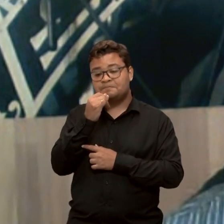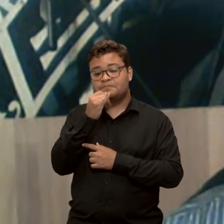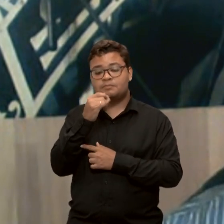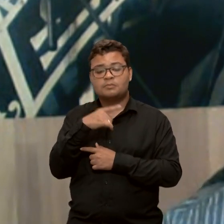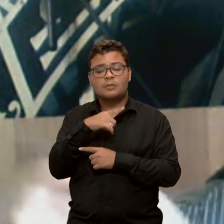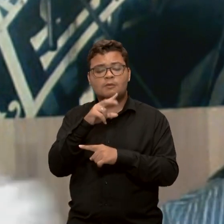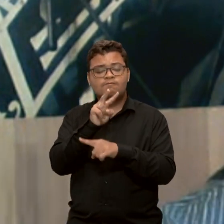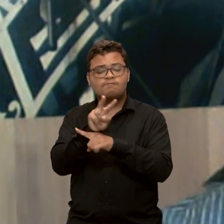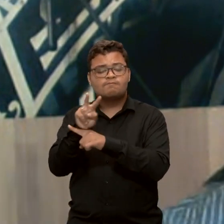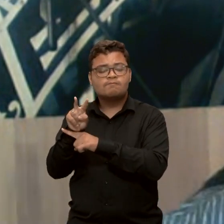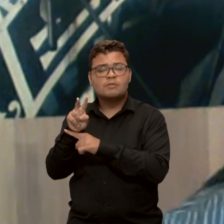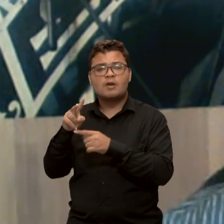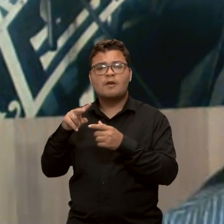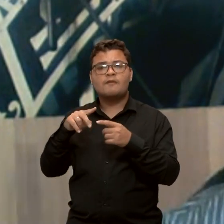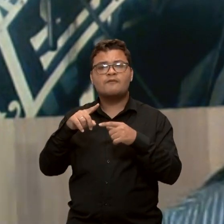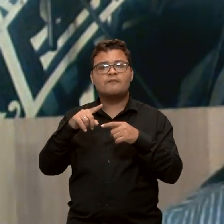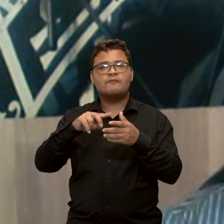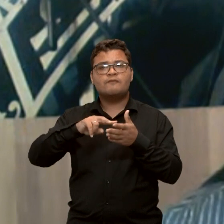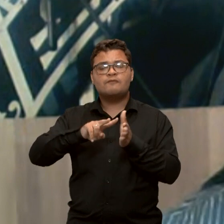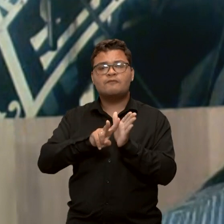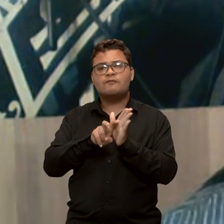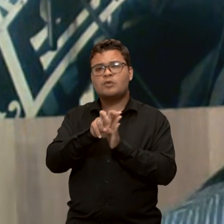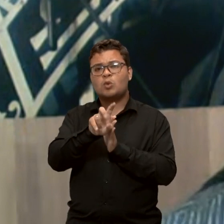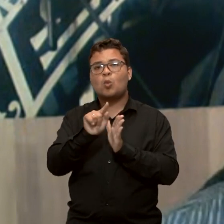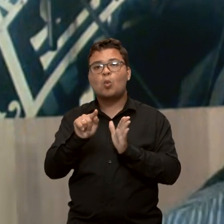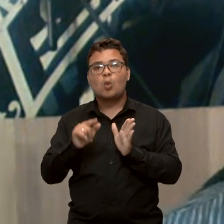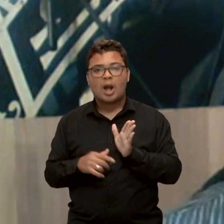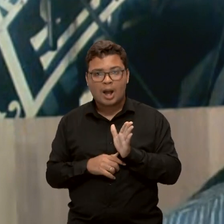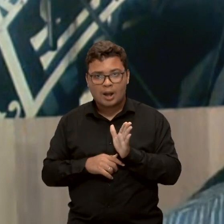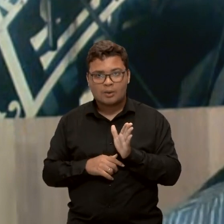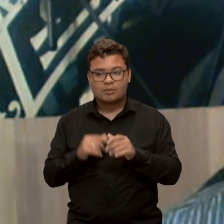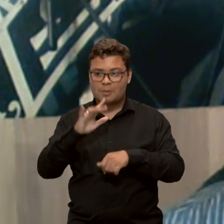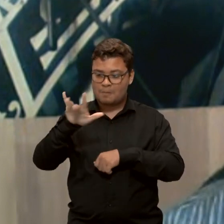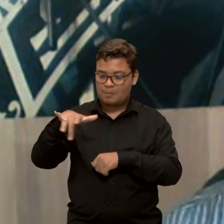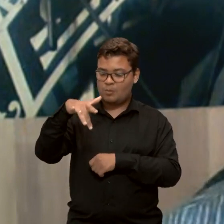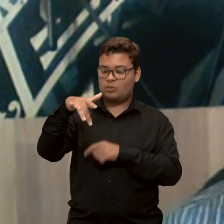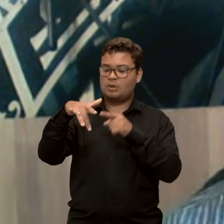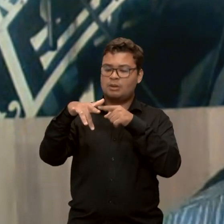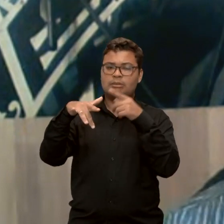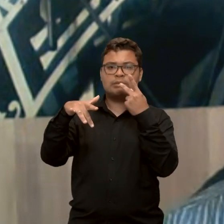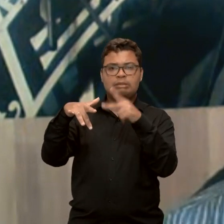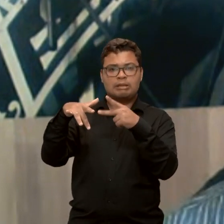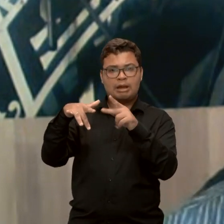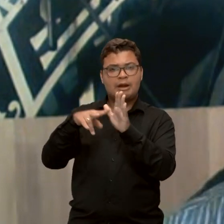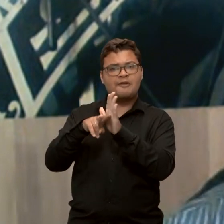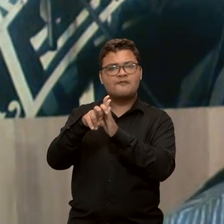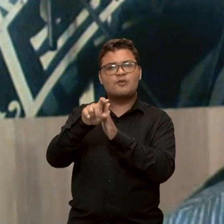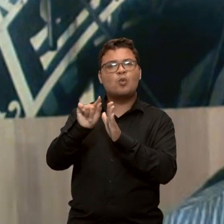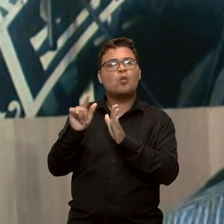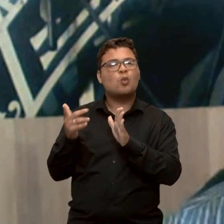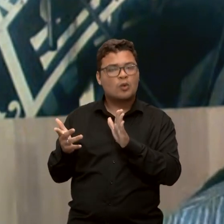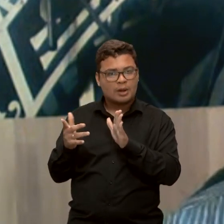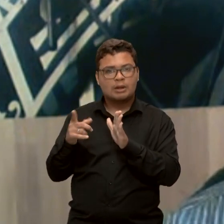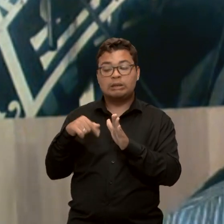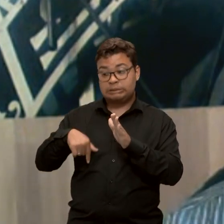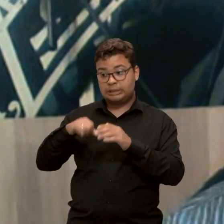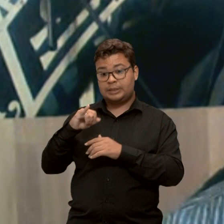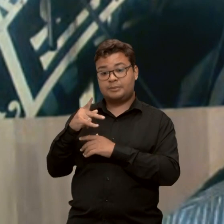Como o Wellington falou, a gente pode olhar como a universidade pode ajudar a secretaria nas atividades de prevenção.